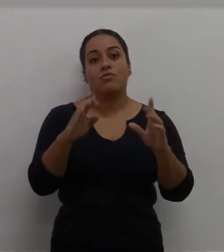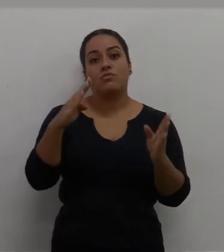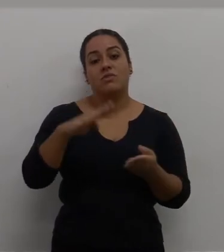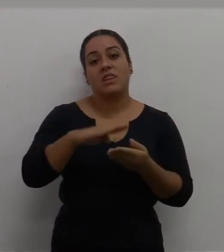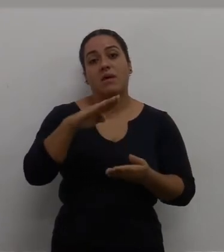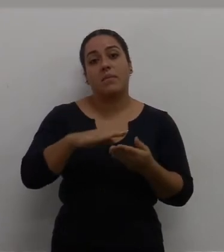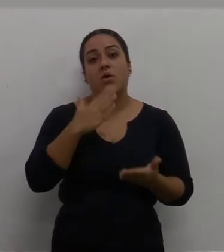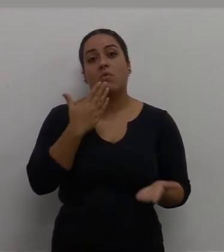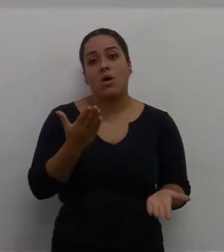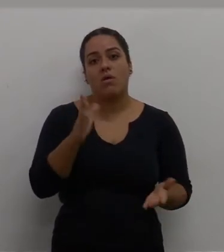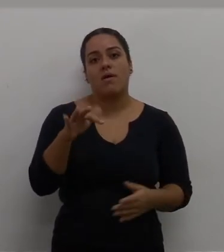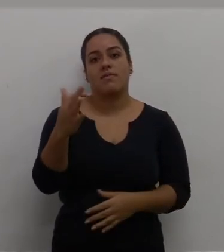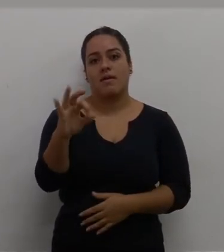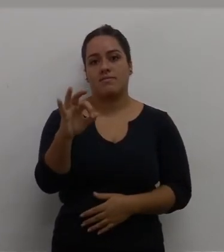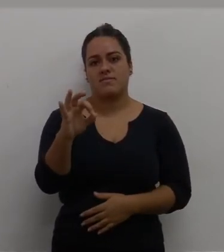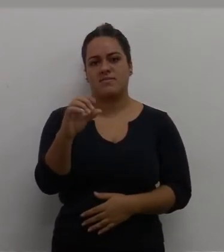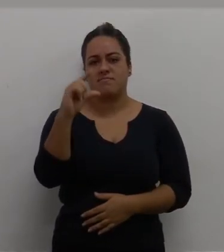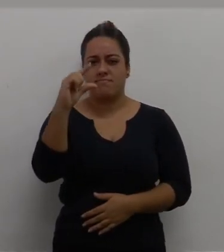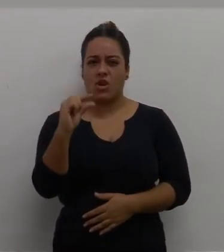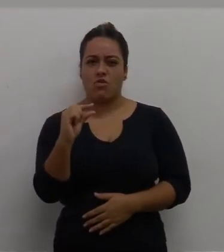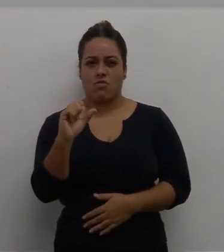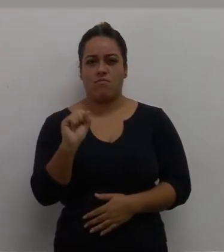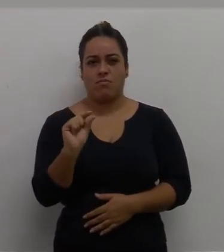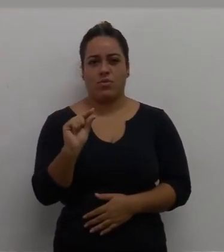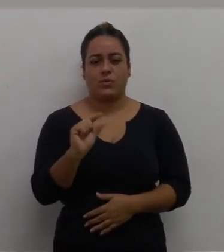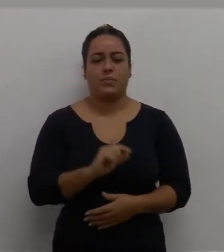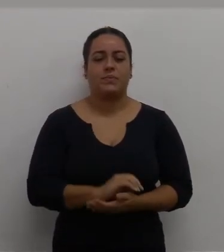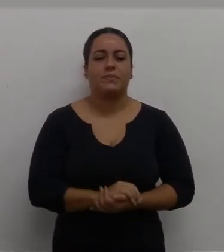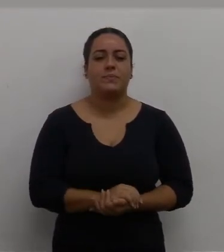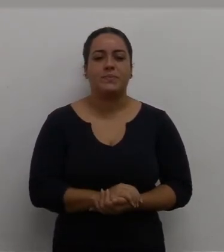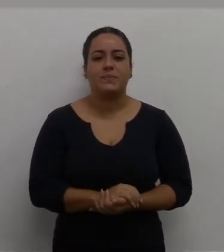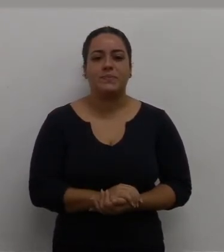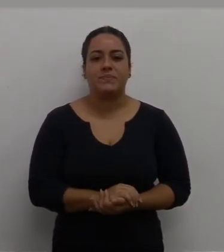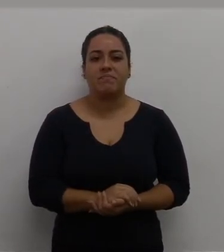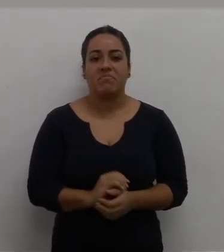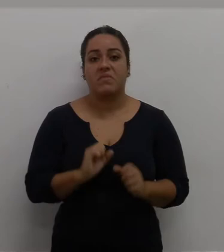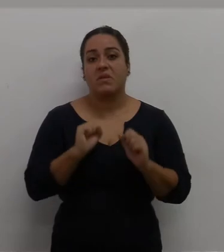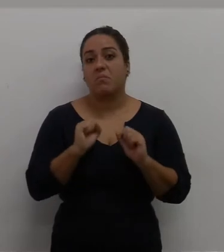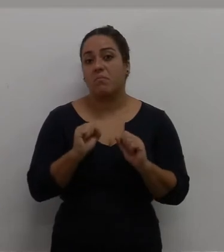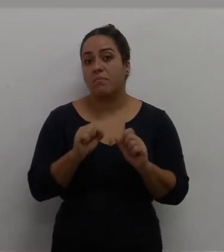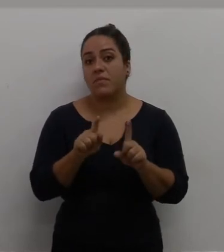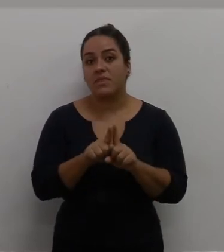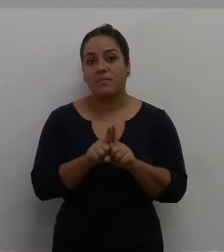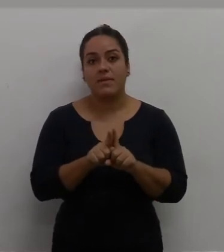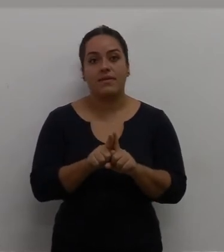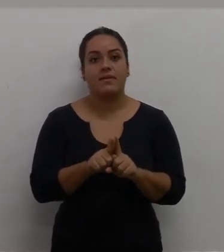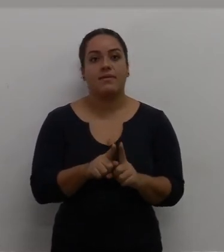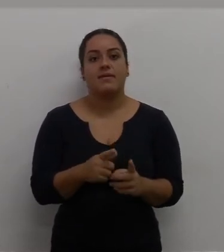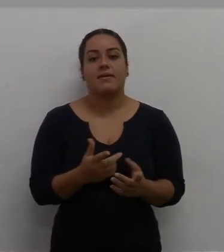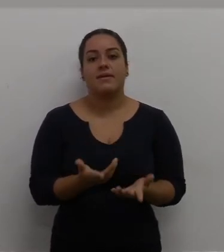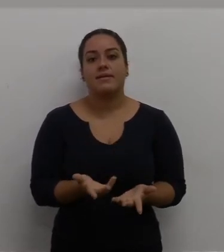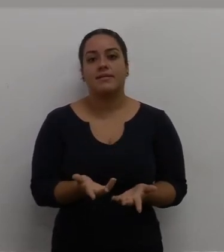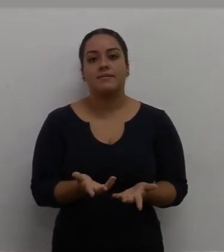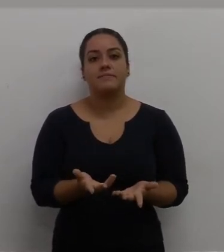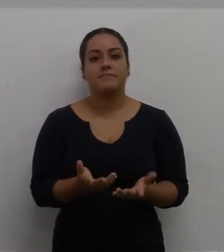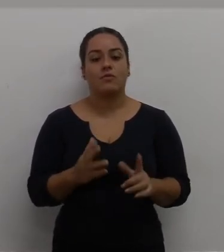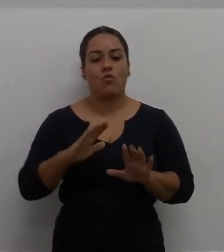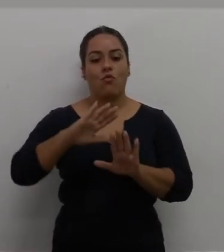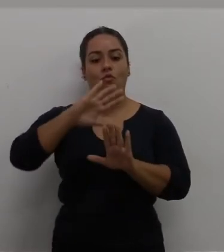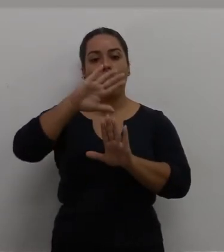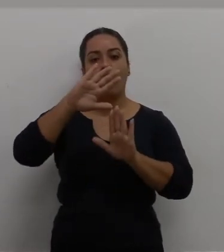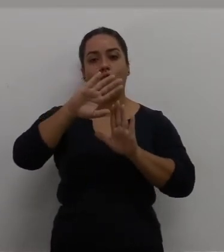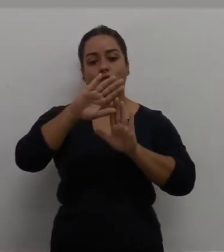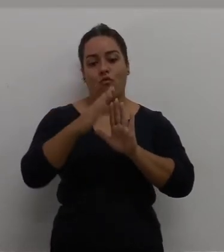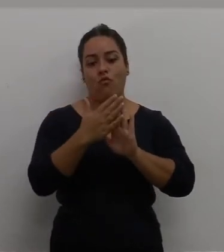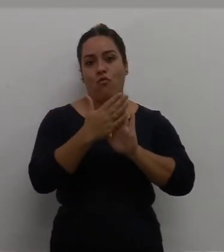fonte um tamanho 10, um pouco menor. Certo? Podemos também, aqui ó, o plano